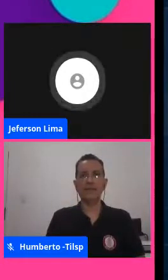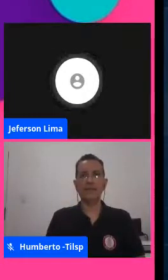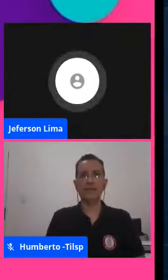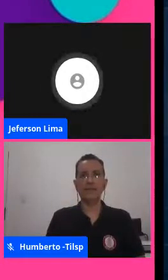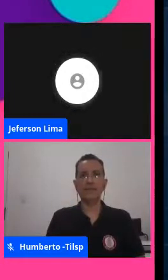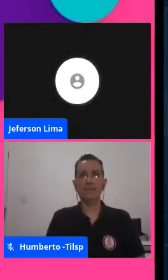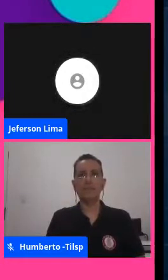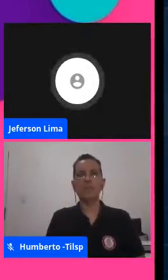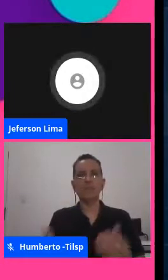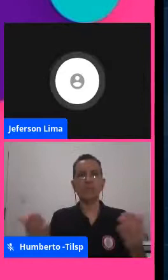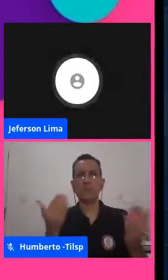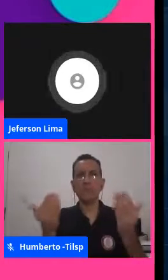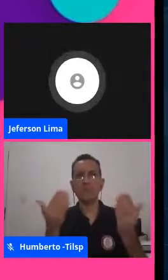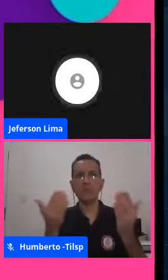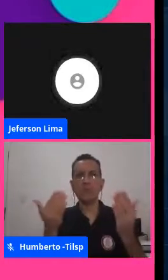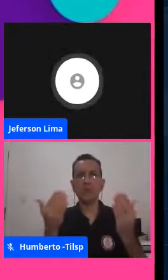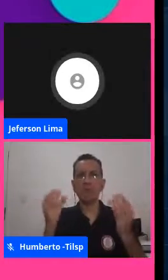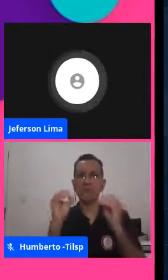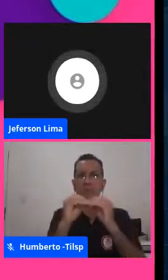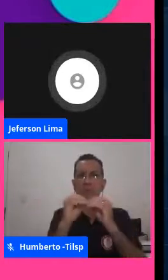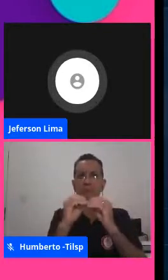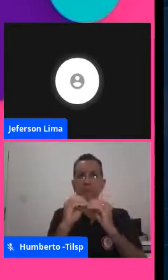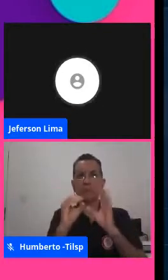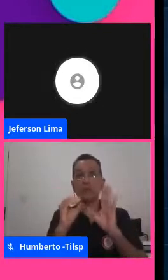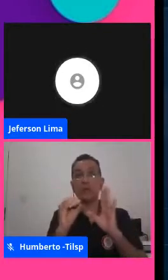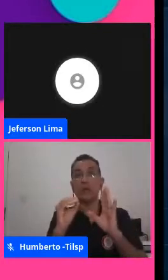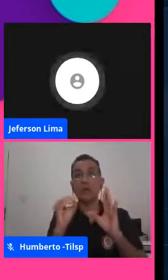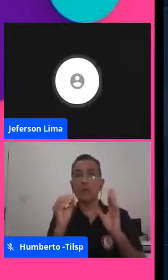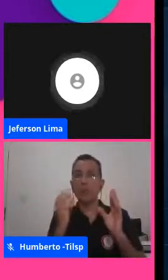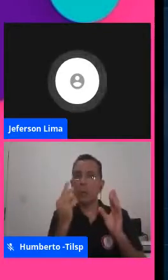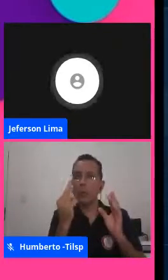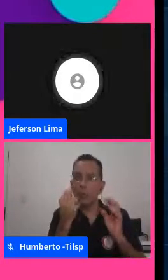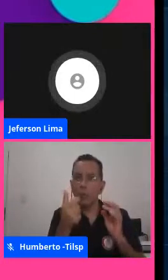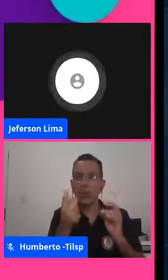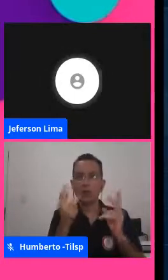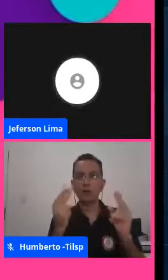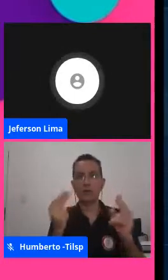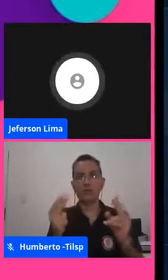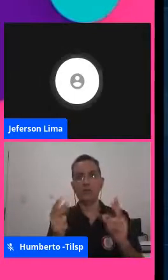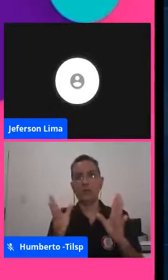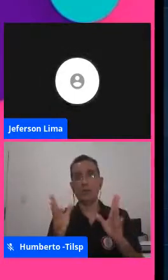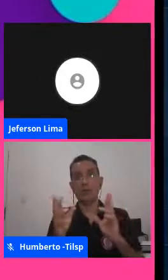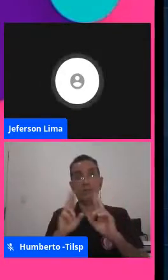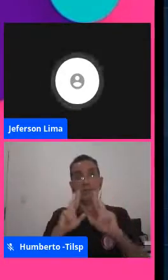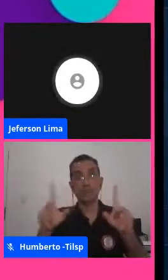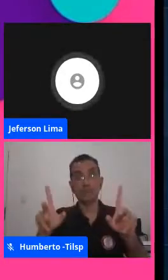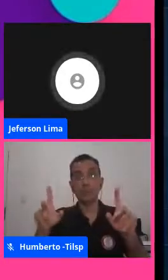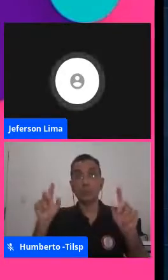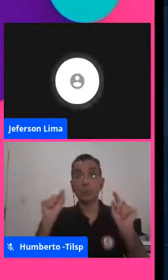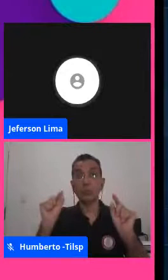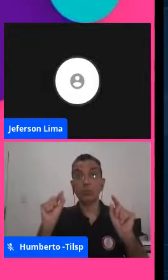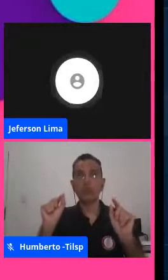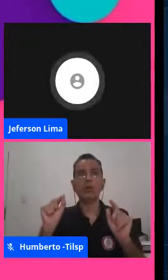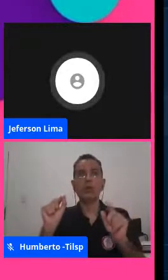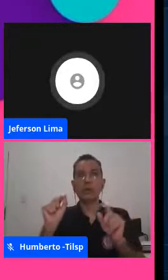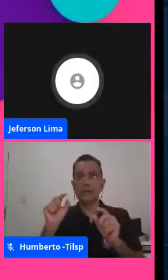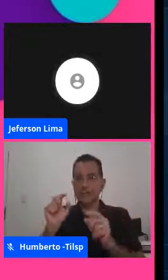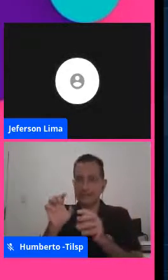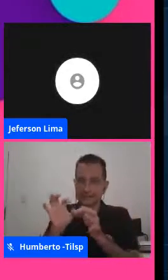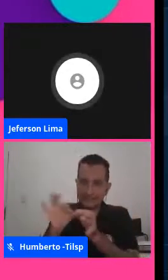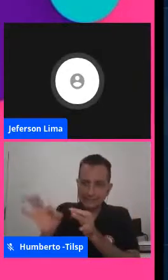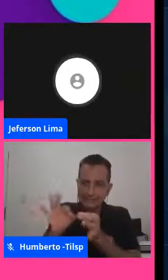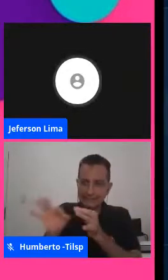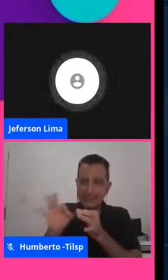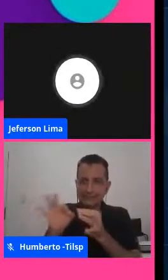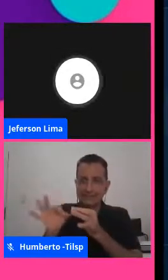do Arduino. A única diferença mesmo que a gente vai ter aqui é que para a gente programar essa placa, a gente tem que fazer uma pequena configuração dentro do Firebase.